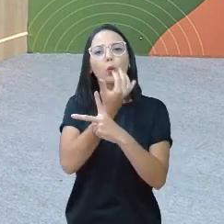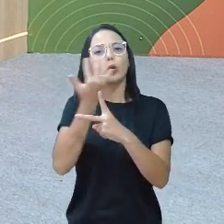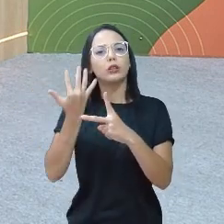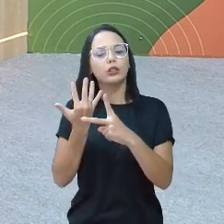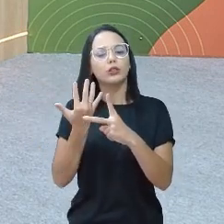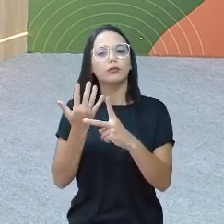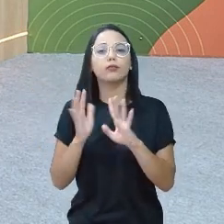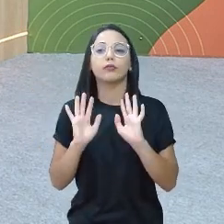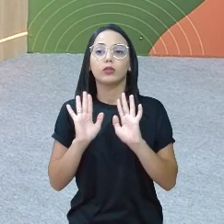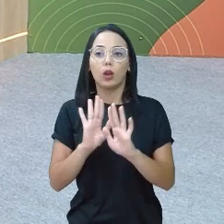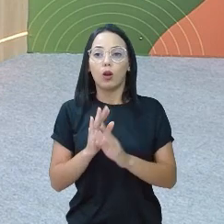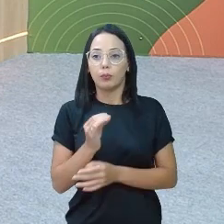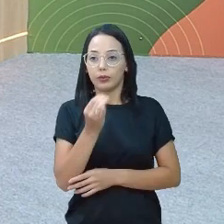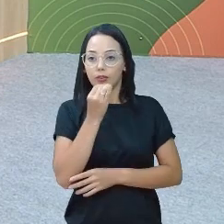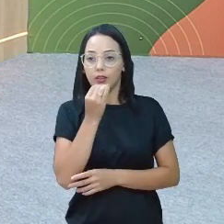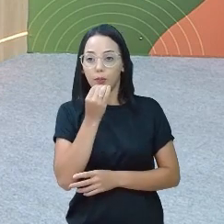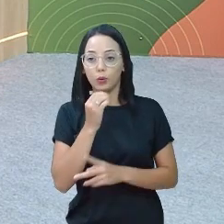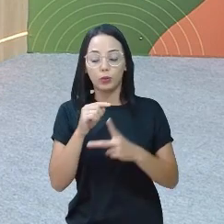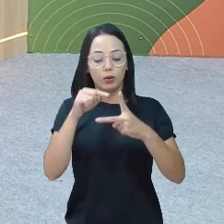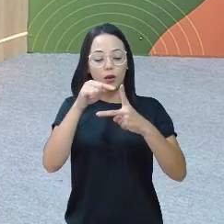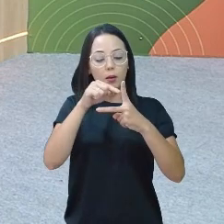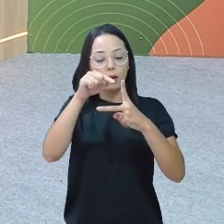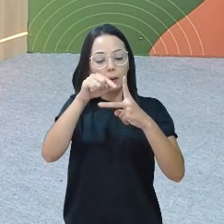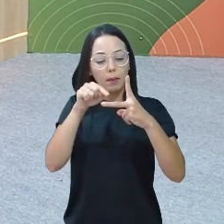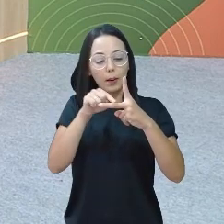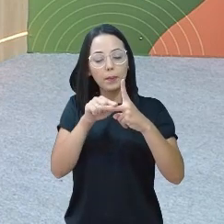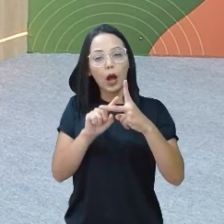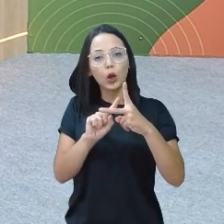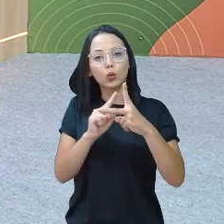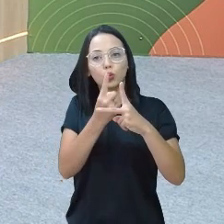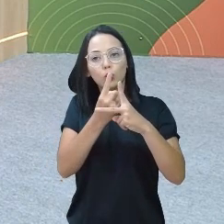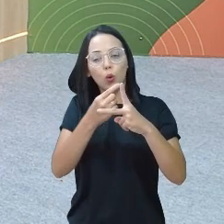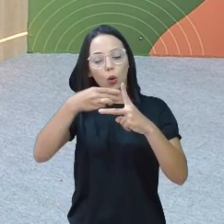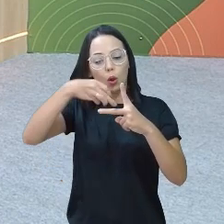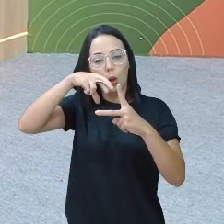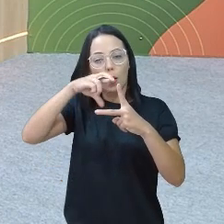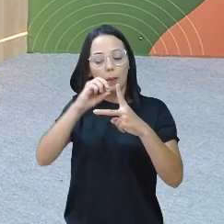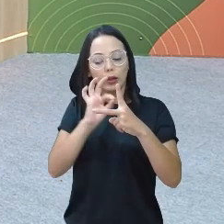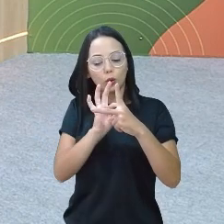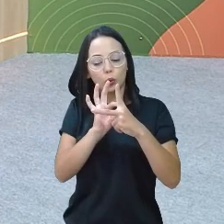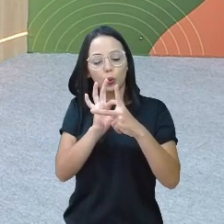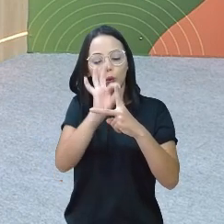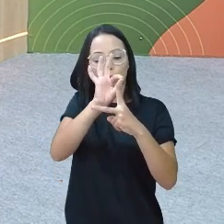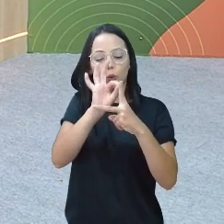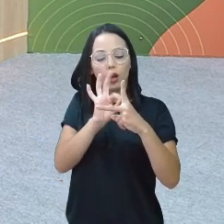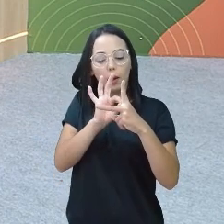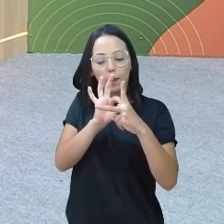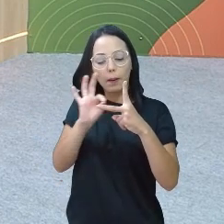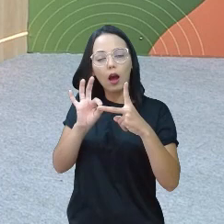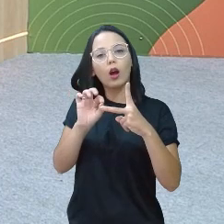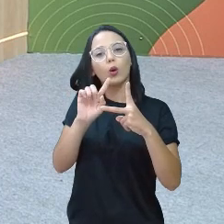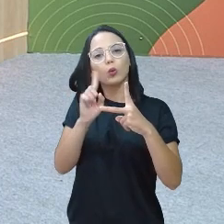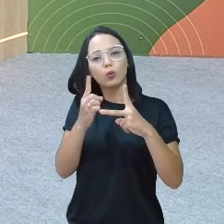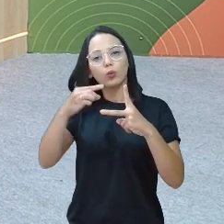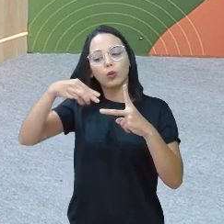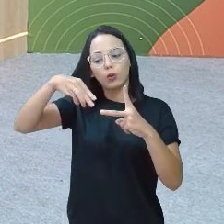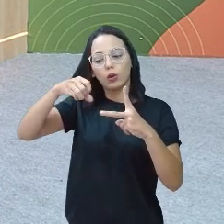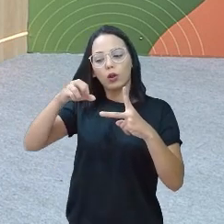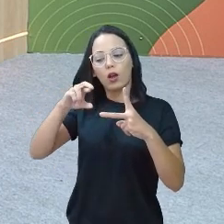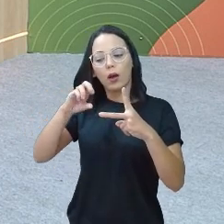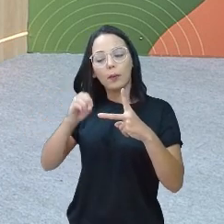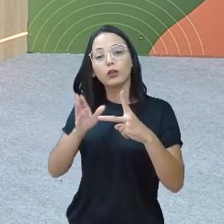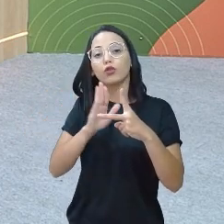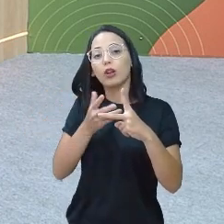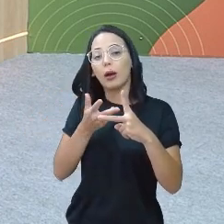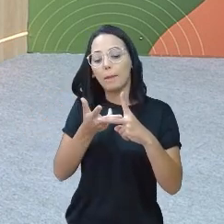essa noção. Um quadradinho desse vai ocupar 1 metro para cima e 1 metro para o lado, né? Então, a gente já